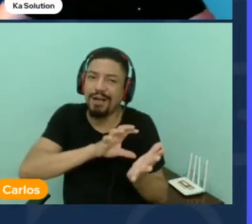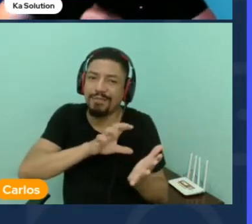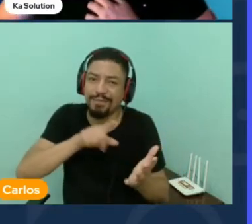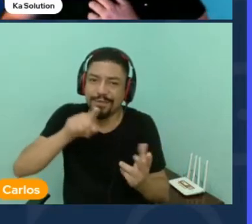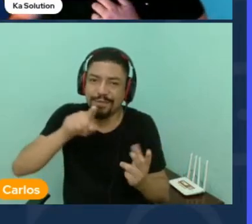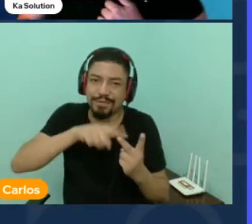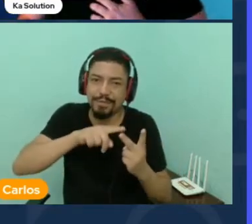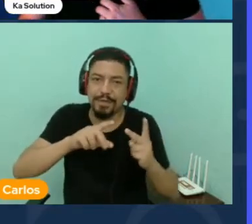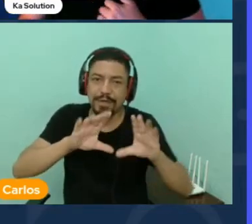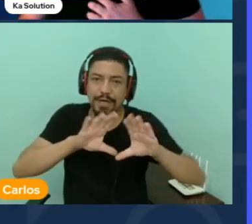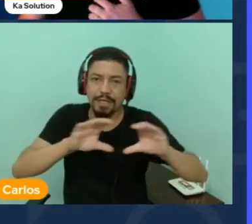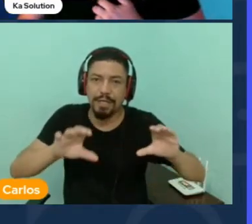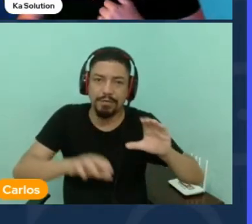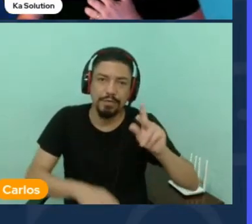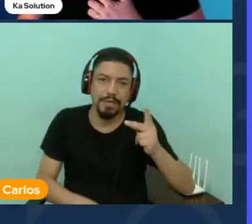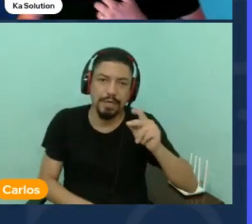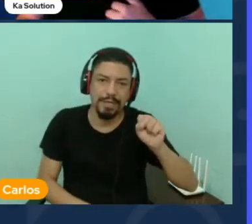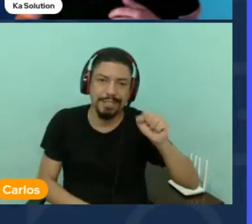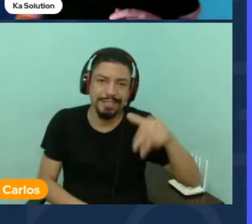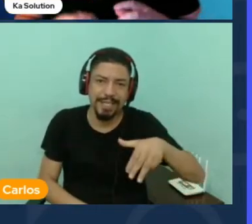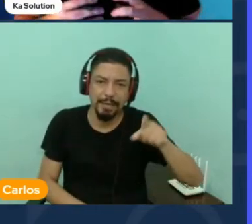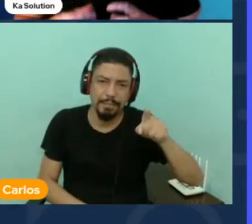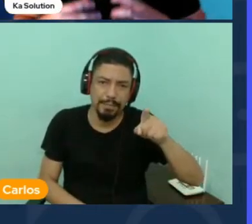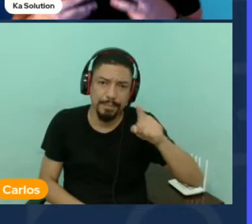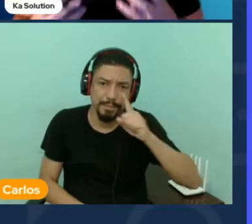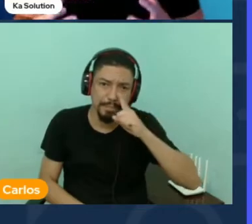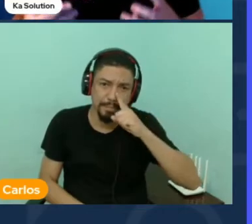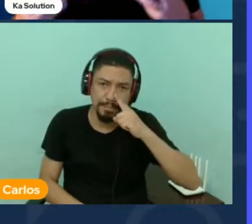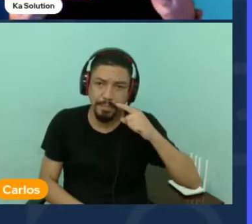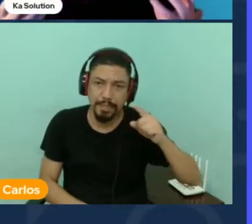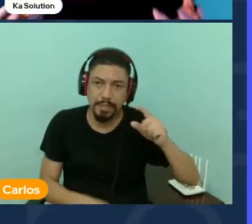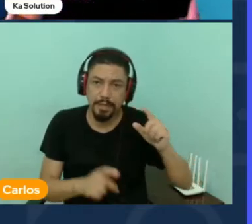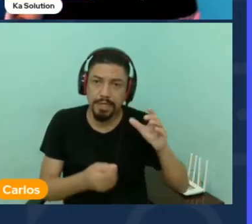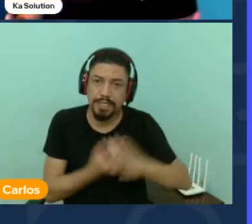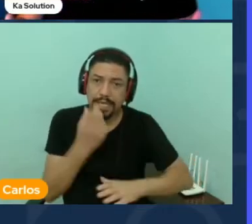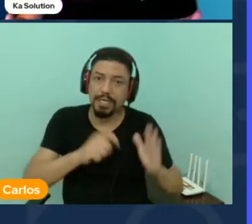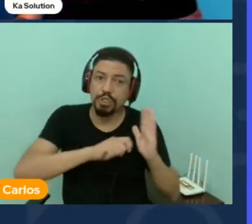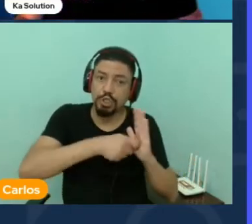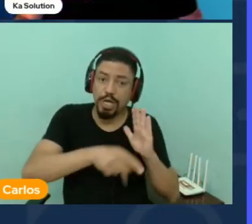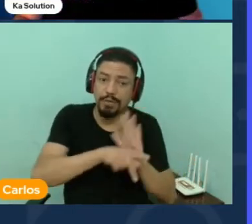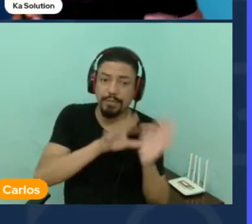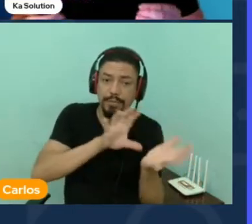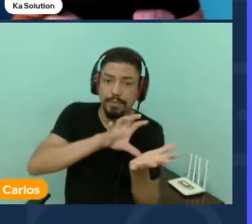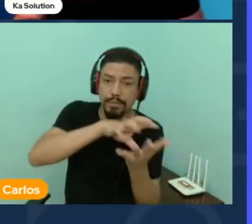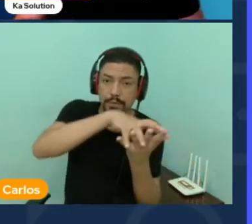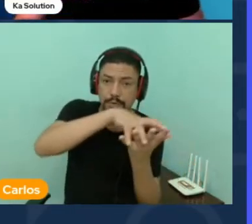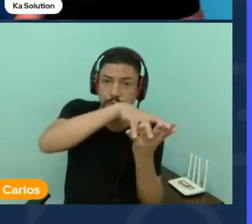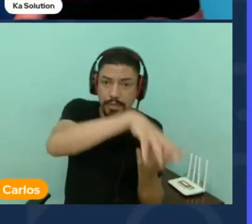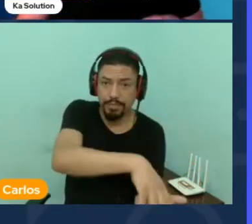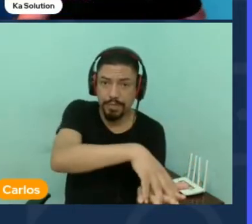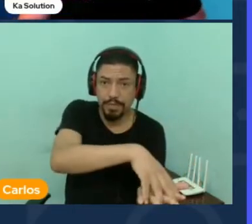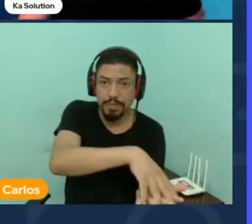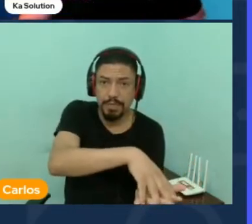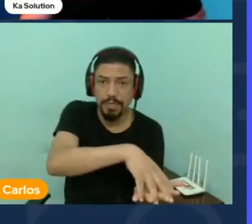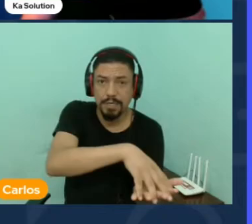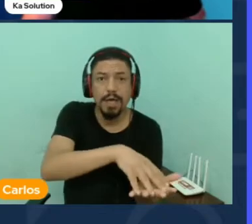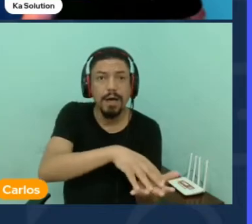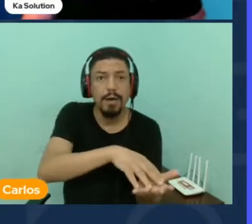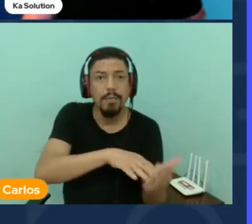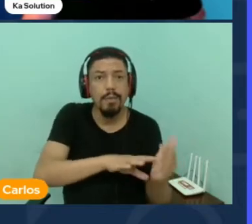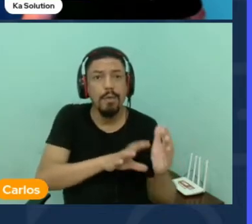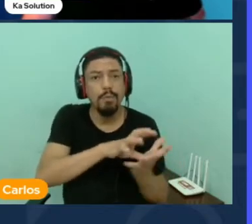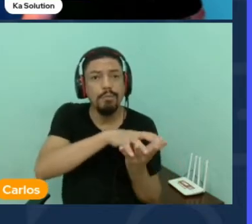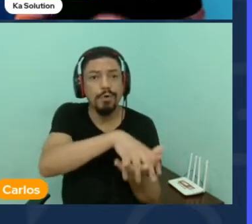Cloud HSM, onde eu vou criar chaves de criptografia para criptografar os